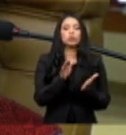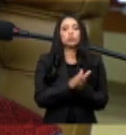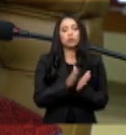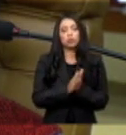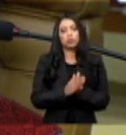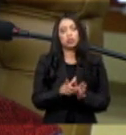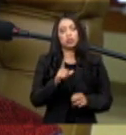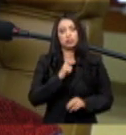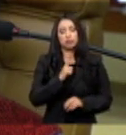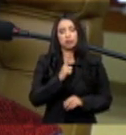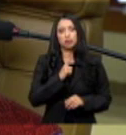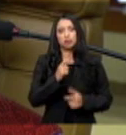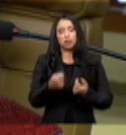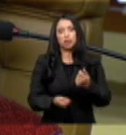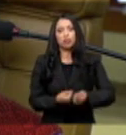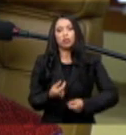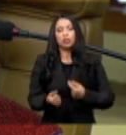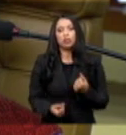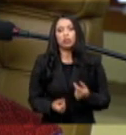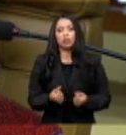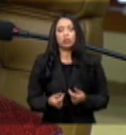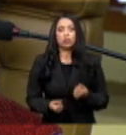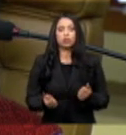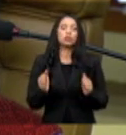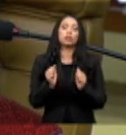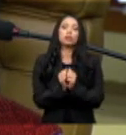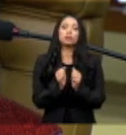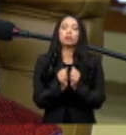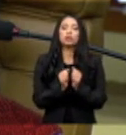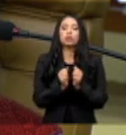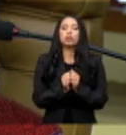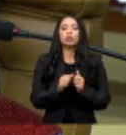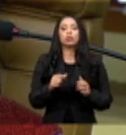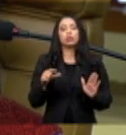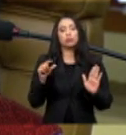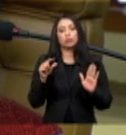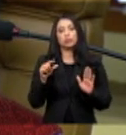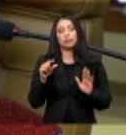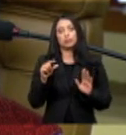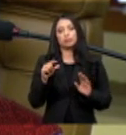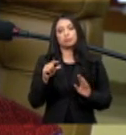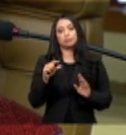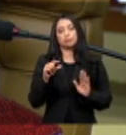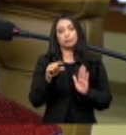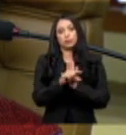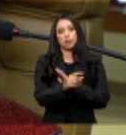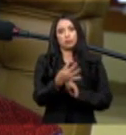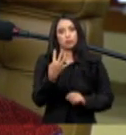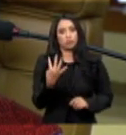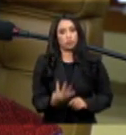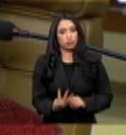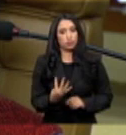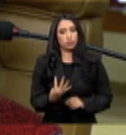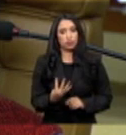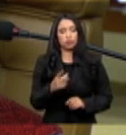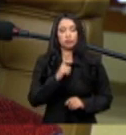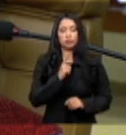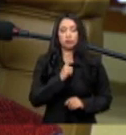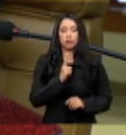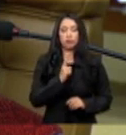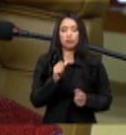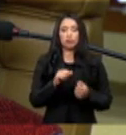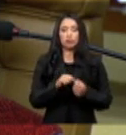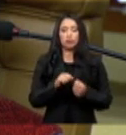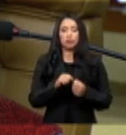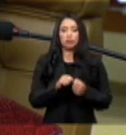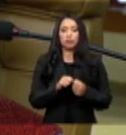extintos na equação econômico-financeira dos contratos de parceria. Parágrafo 4º. os bens operacionais e não operacionais relacionados